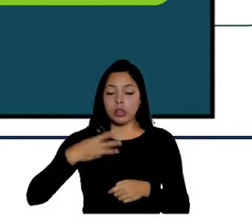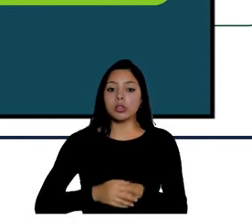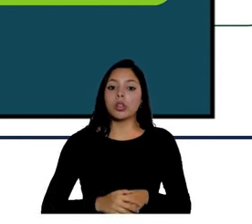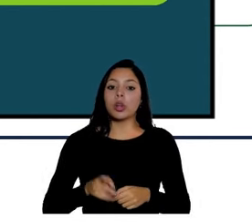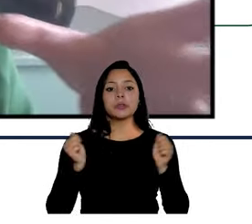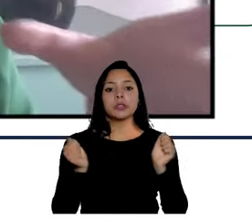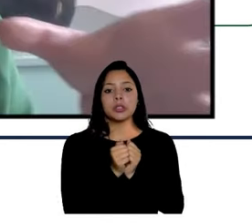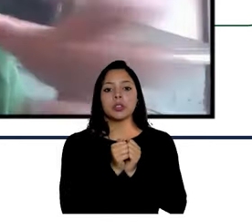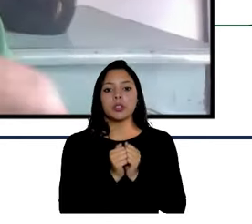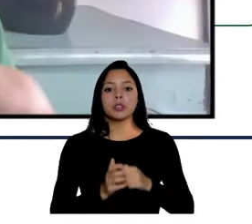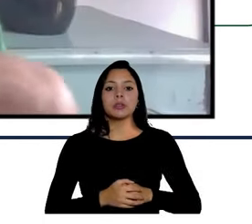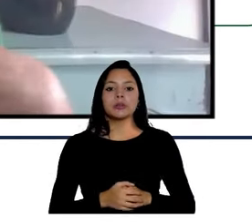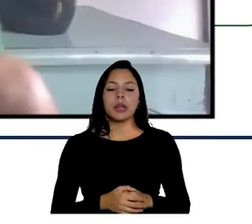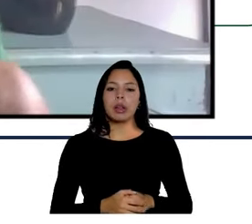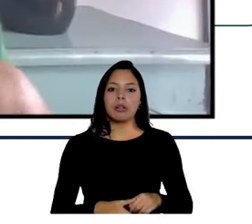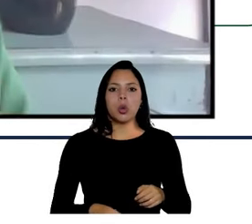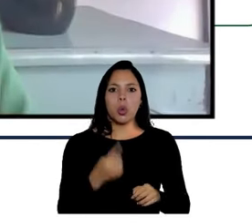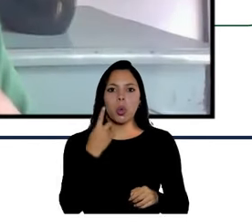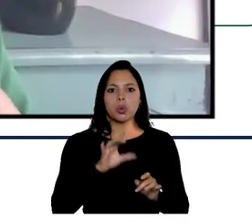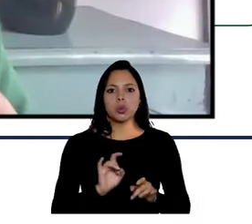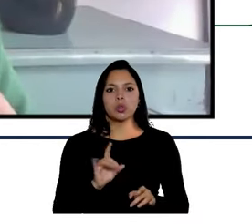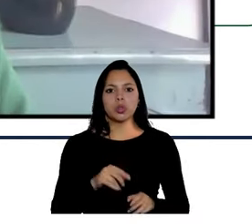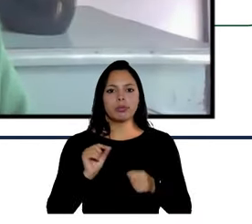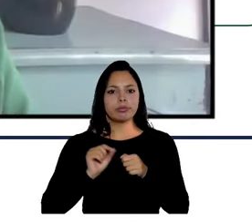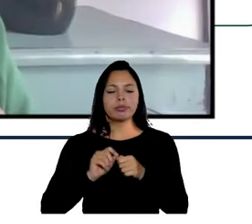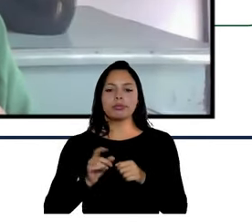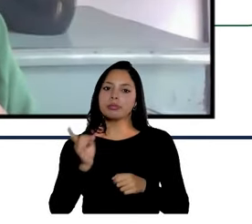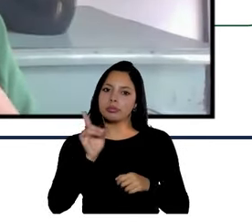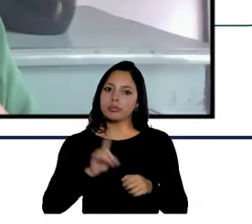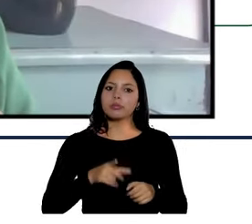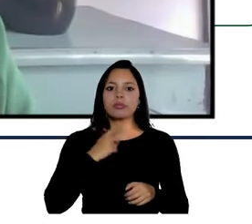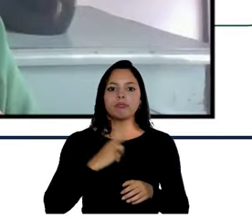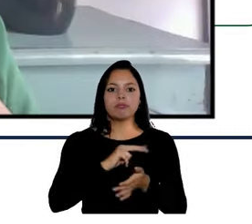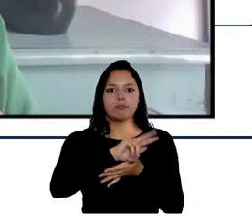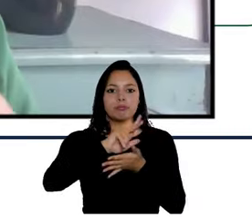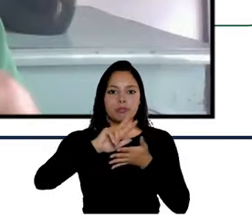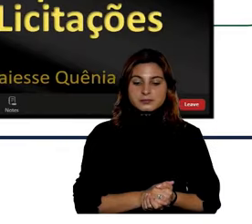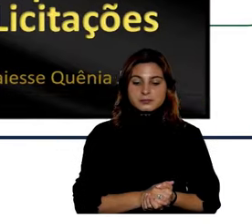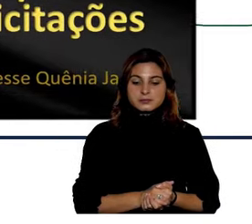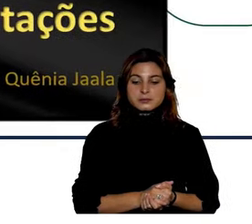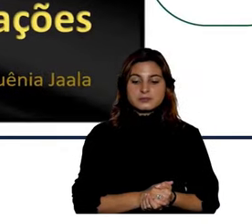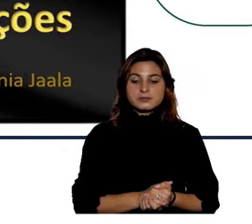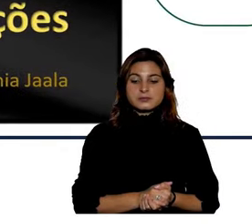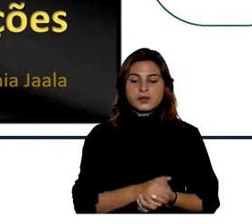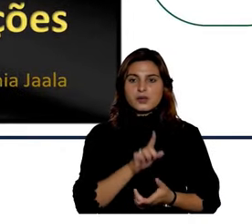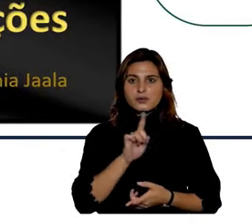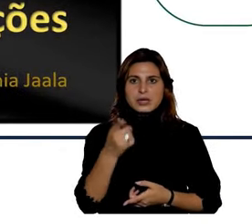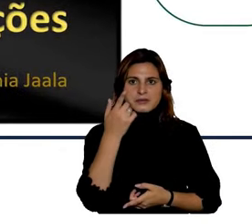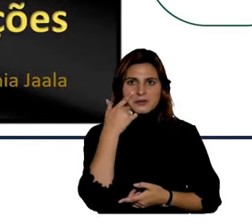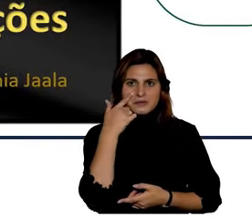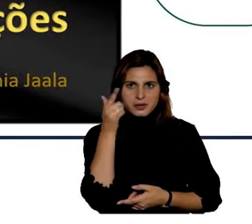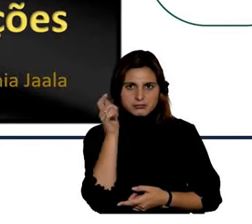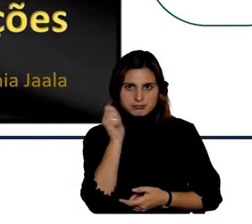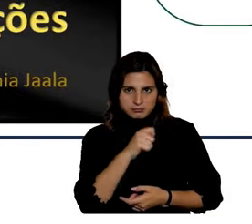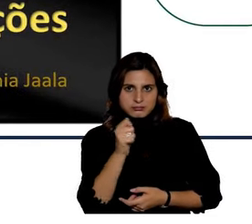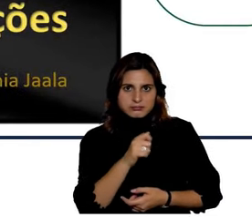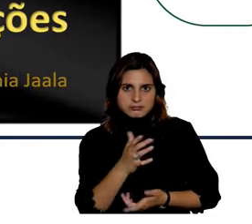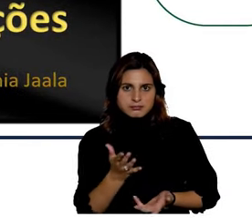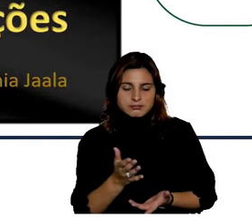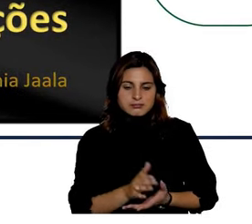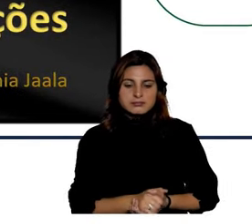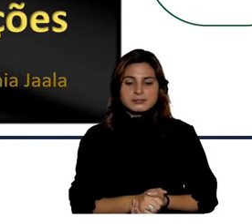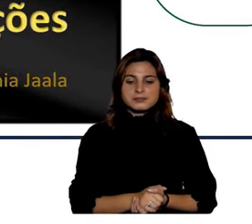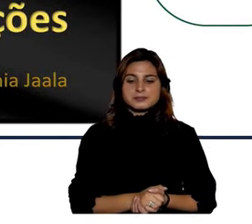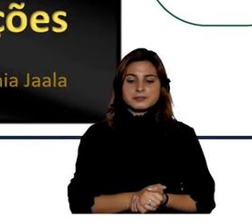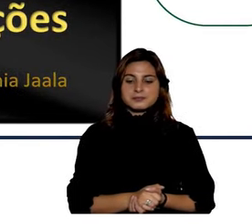de sustentabilidade o painel também teve a participação da especialista no tema Adriana Moreira o primeiro dia ainda contou com os painéis